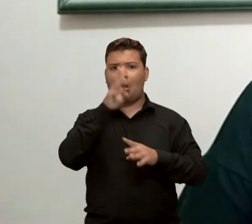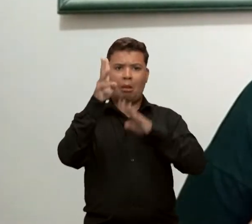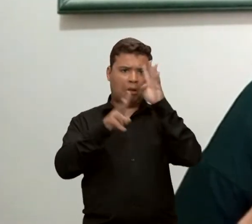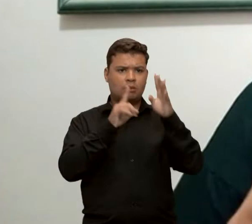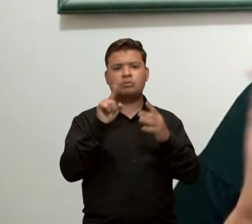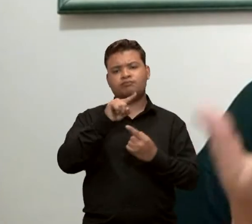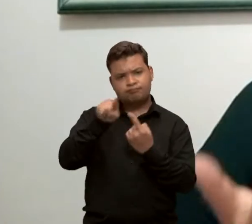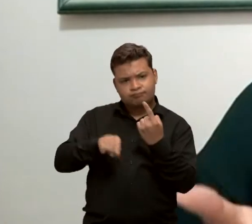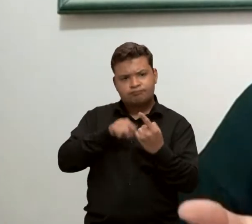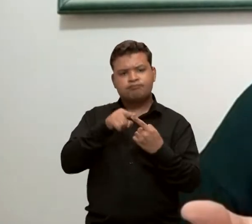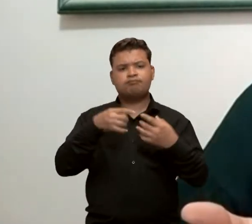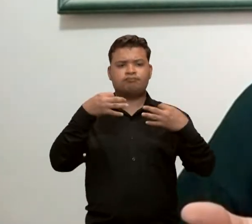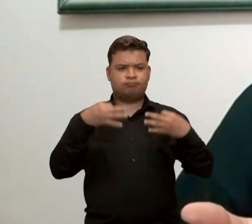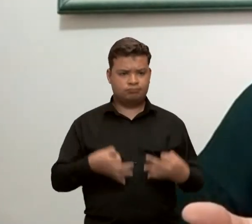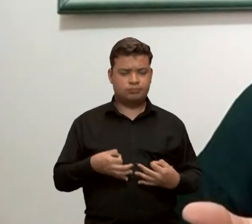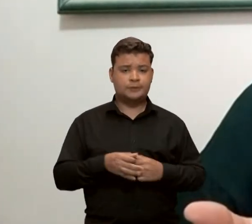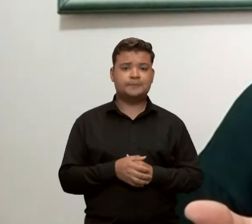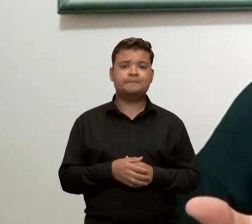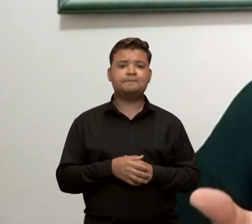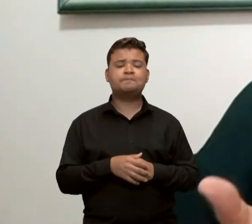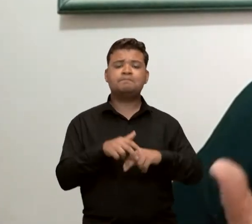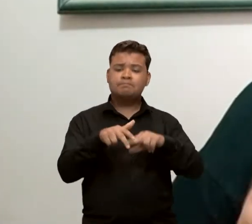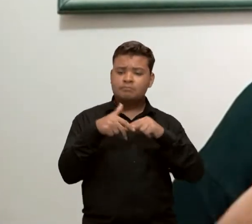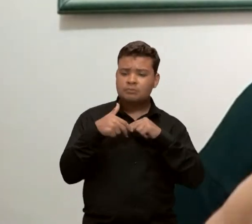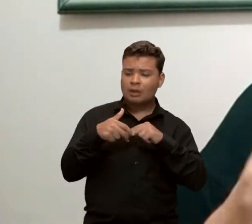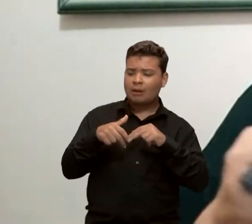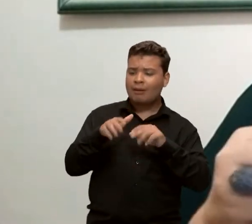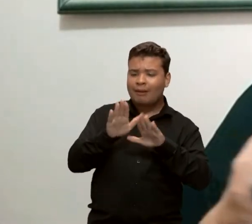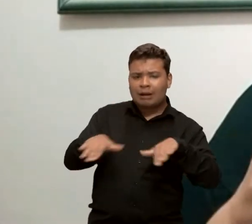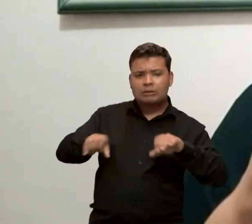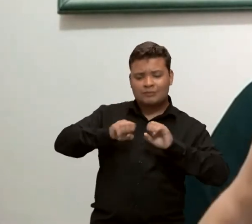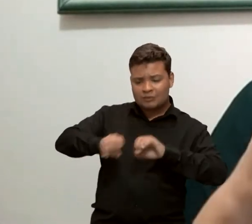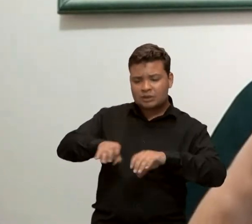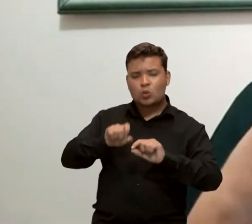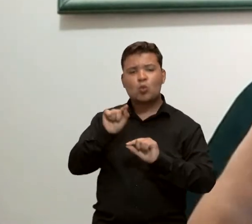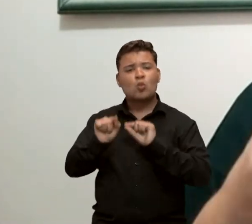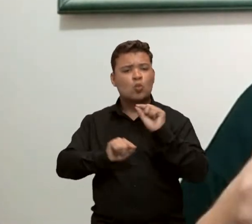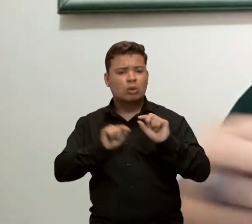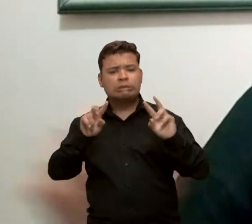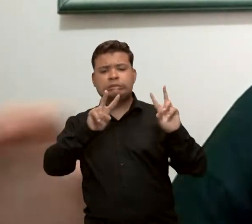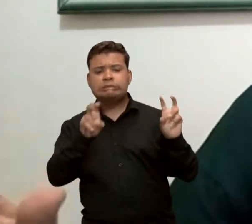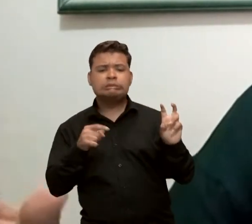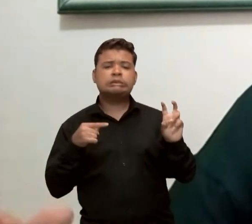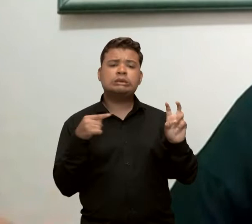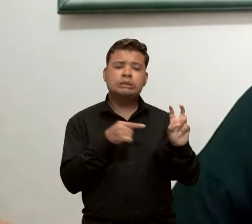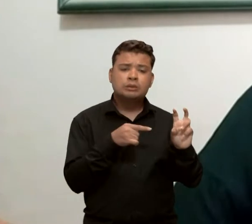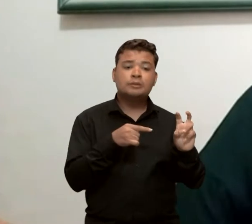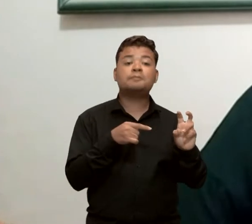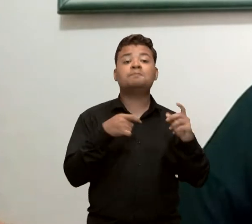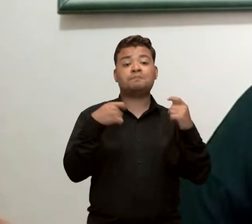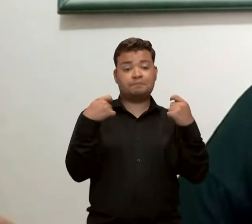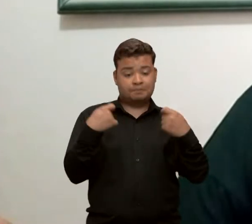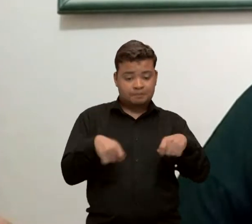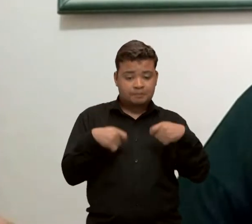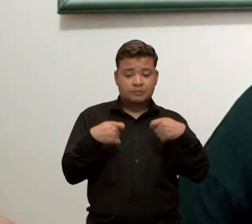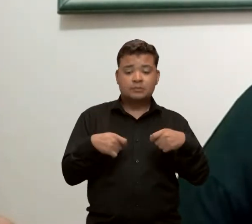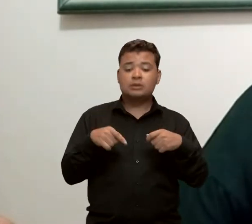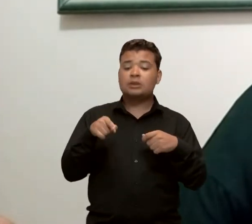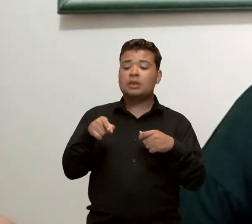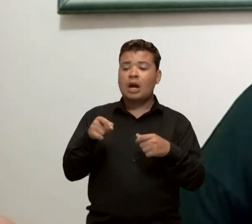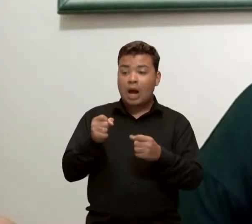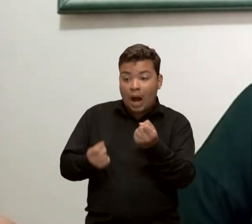escolha do que vai ser ofertado à criança precisa oportunizar a inserção e a atuação cada vez mais ampla da criança